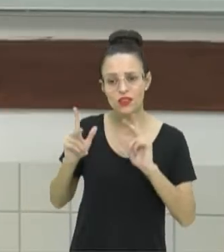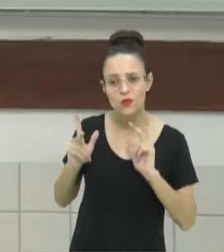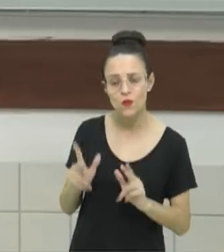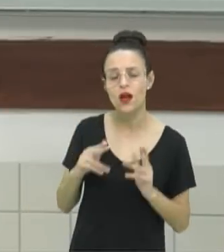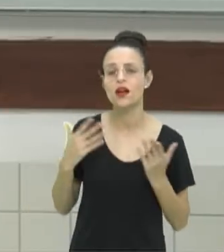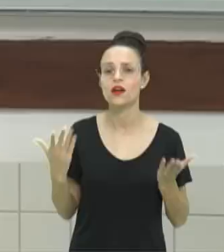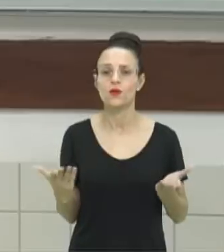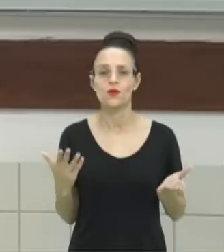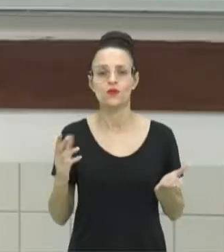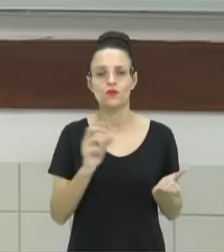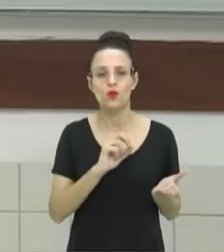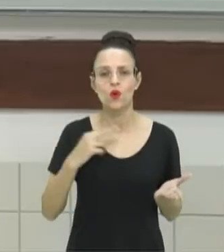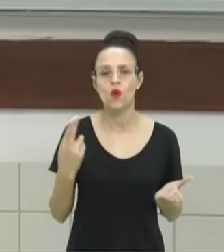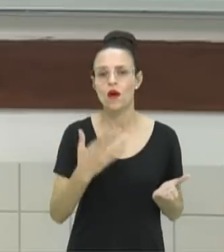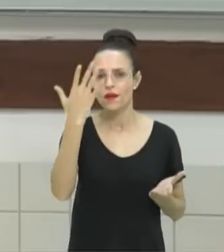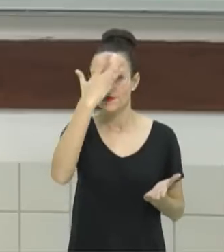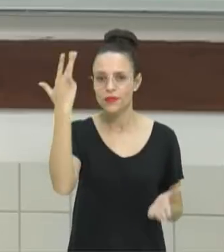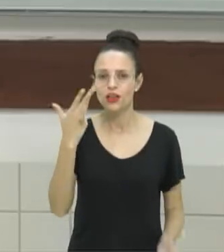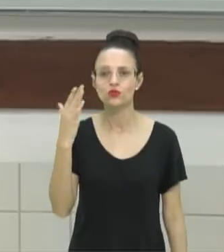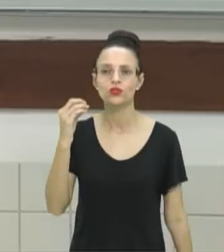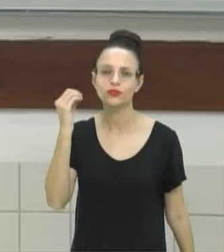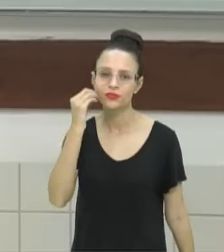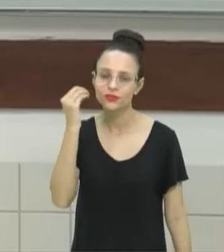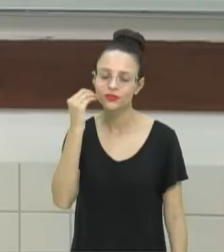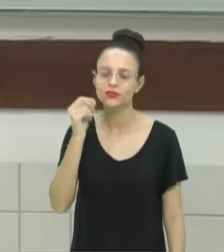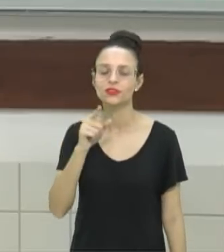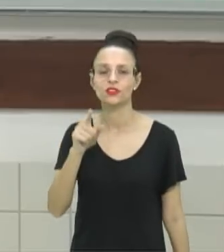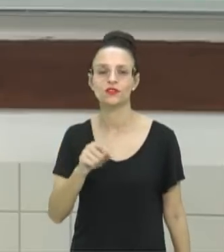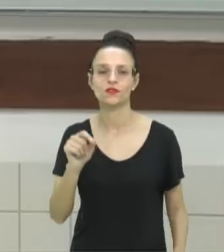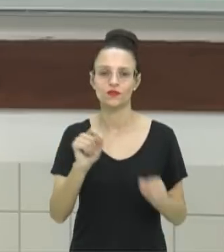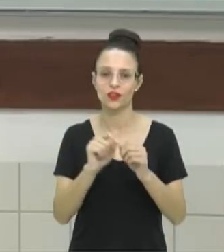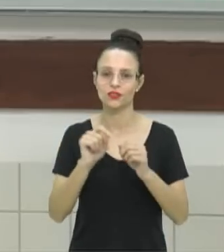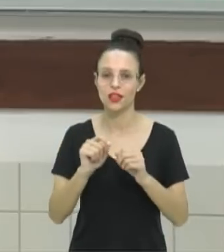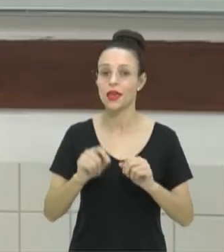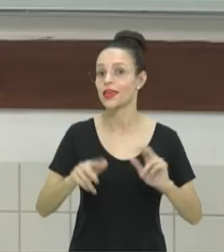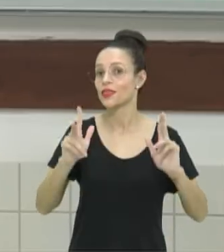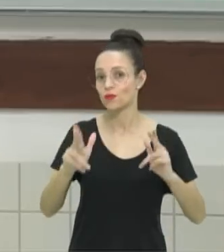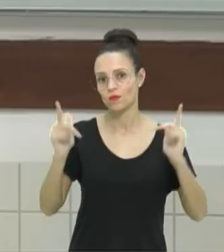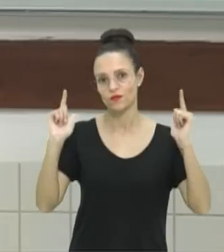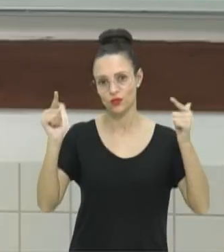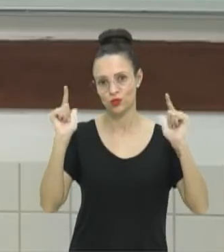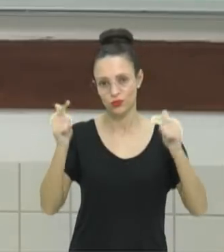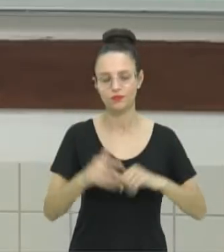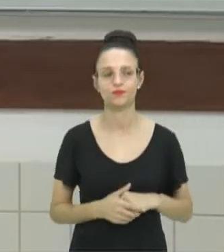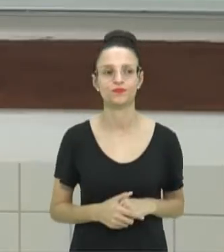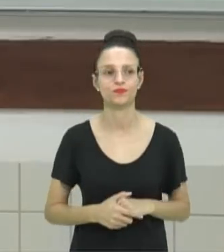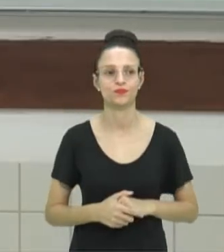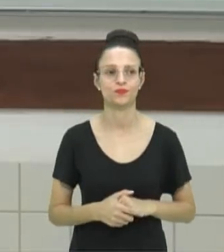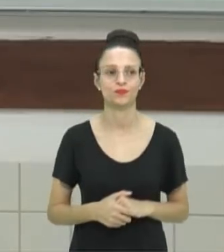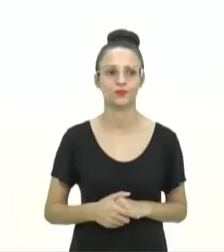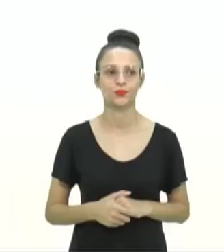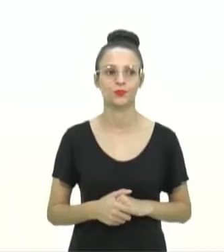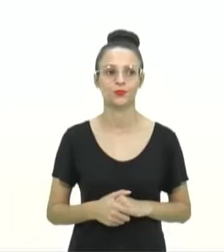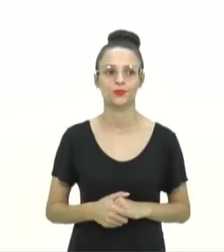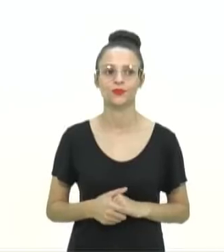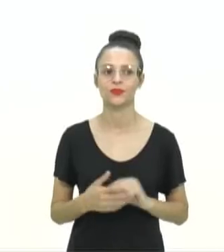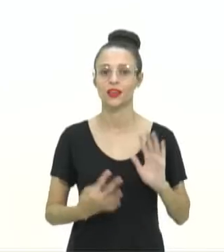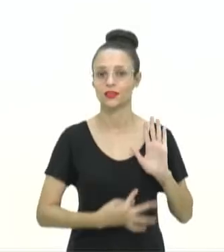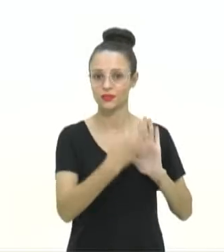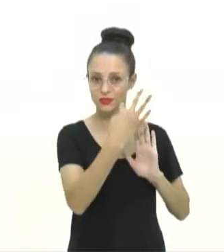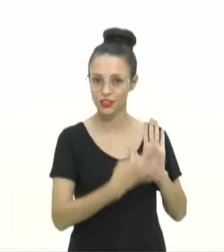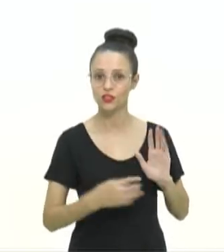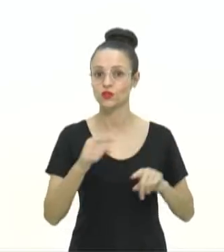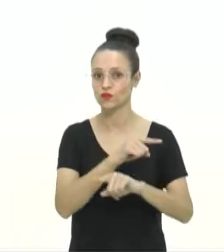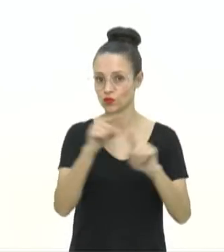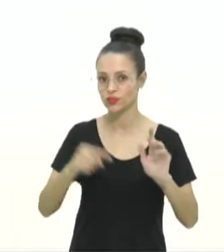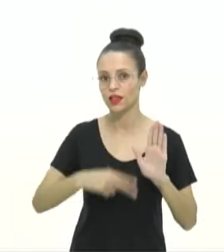ou pessoas que estão ali fazendo aquela mesma aventura, ok? O texto que você leu